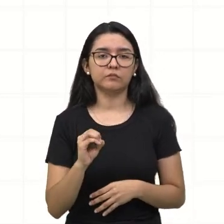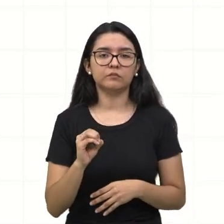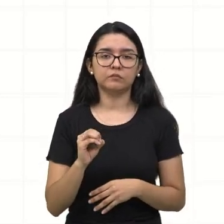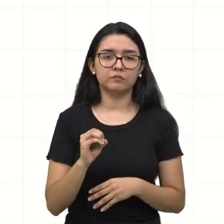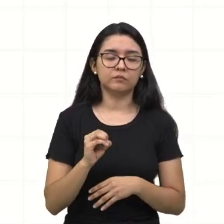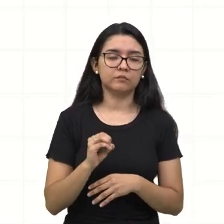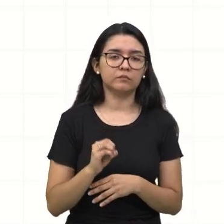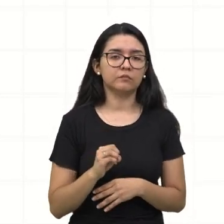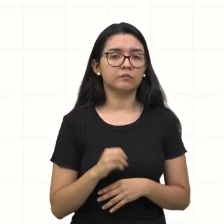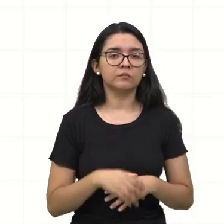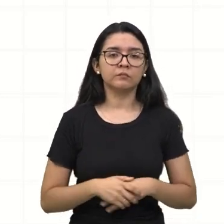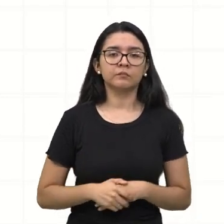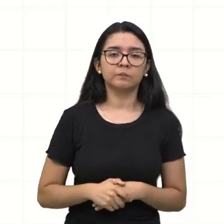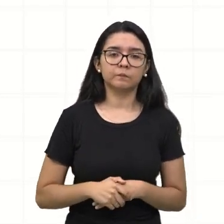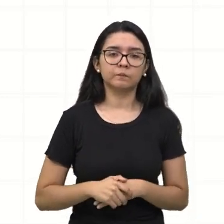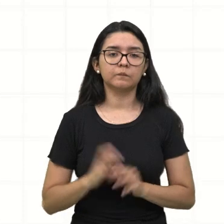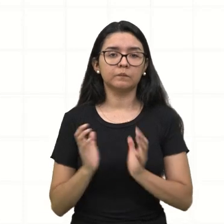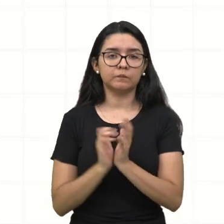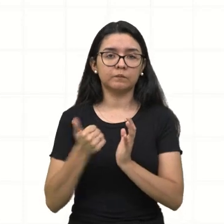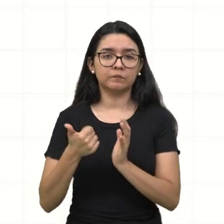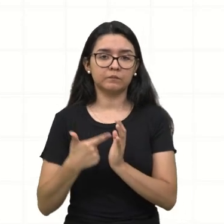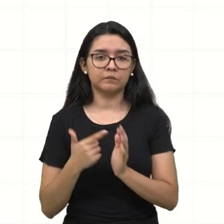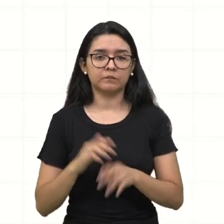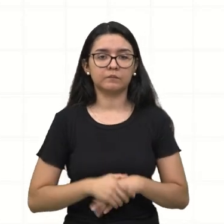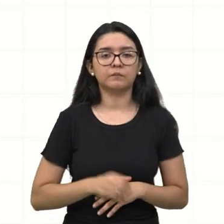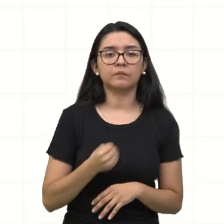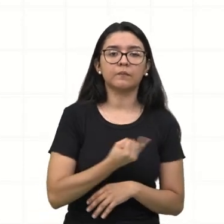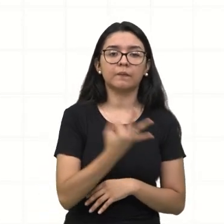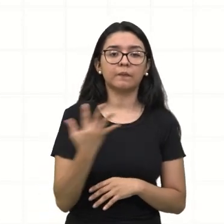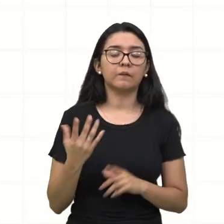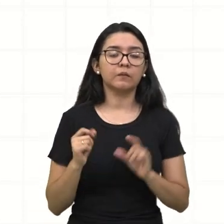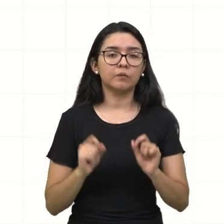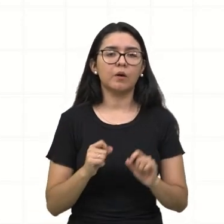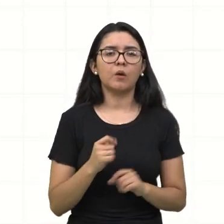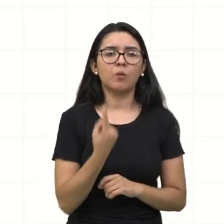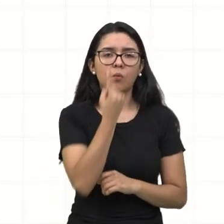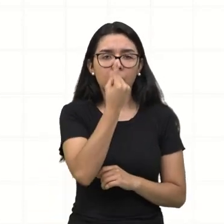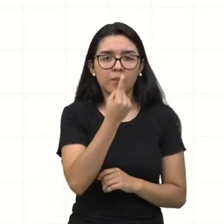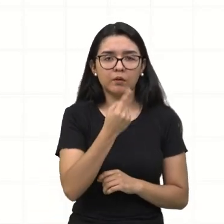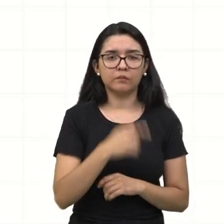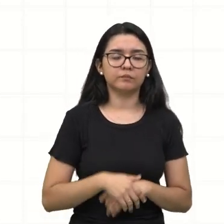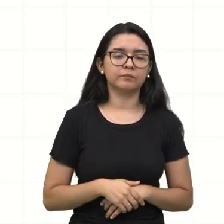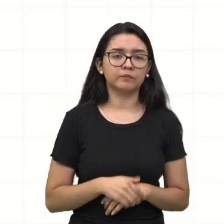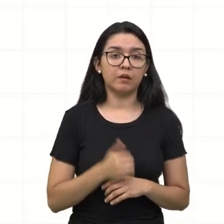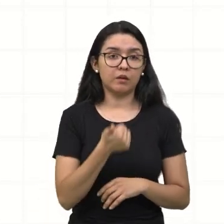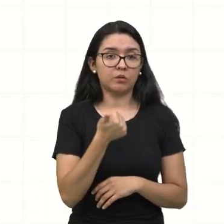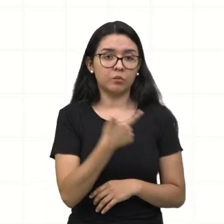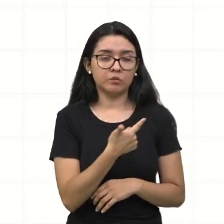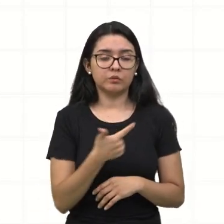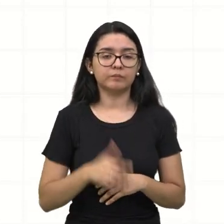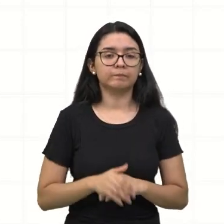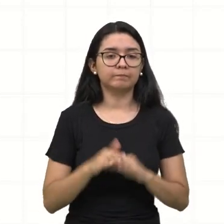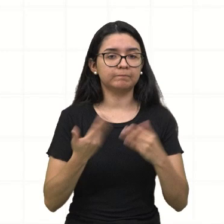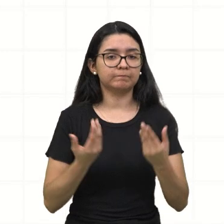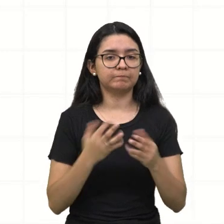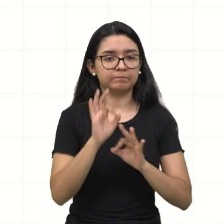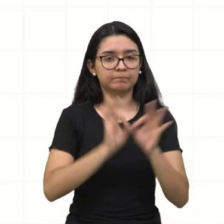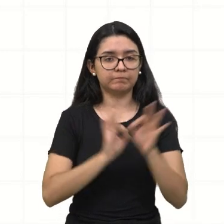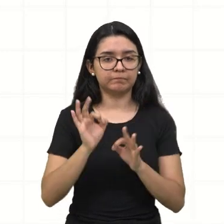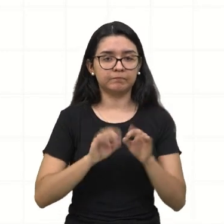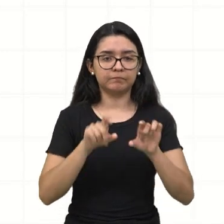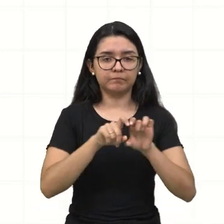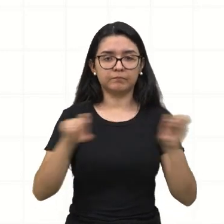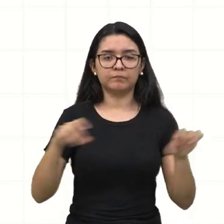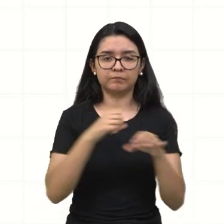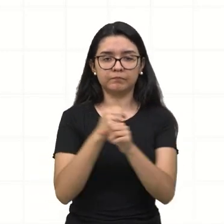caixa. E quanto vale uma dúzia? 12. Então, efetuando aqui, né, o